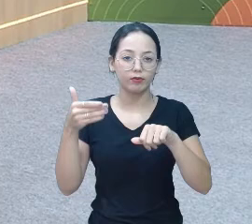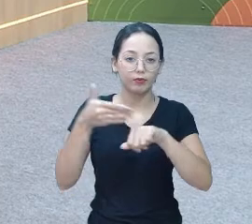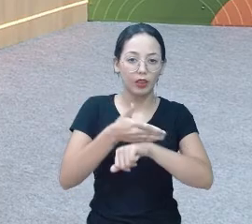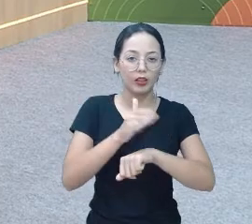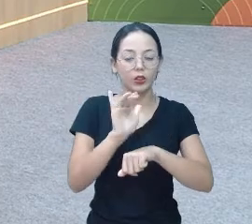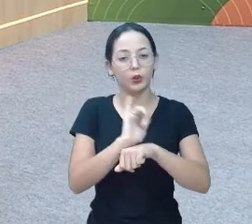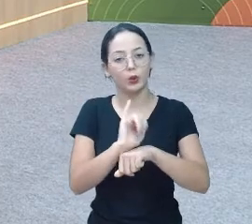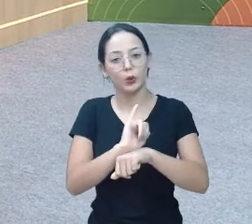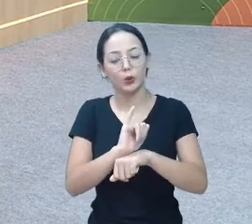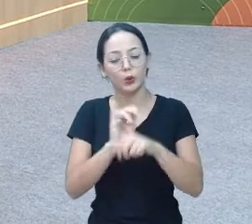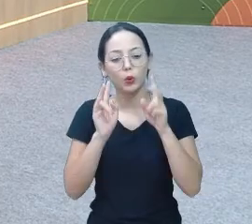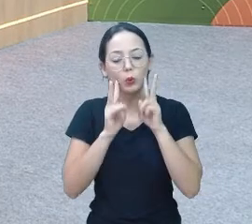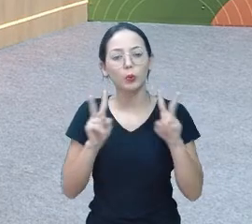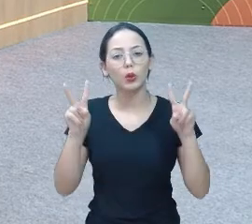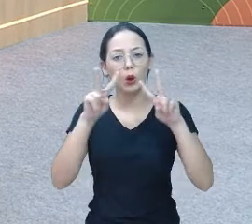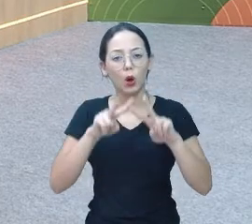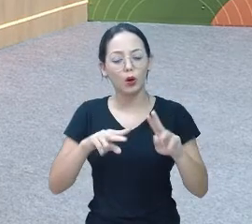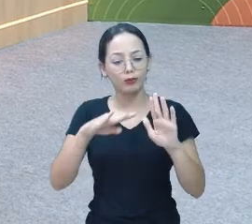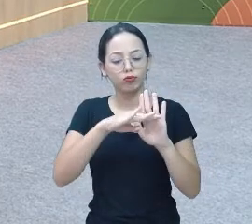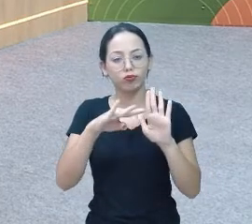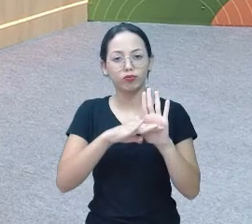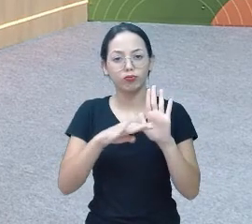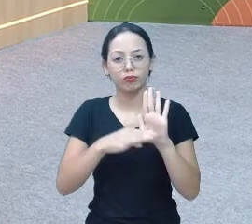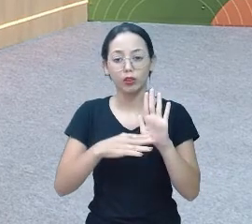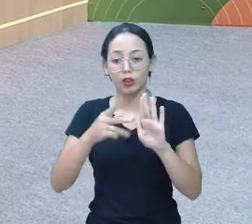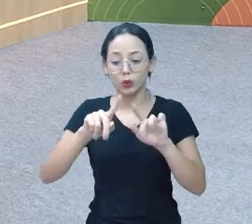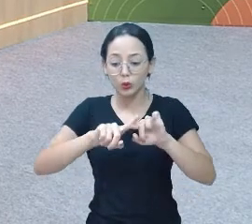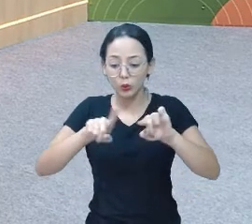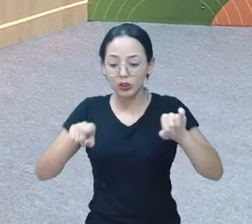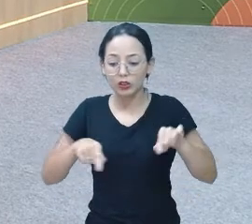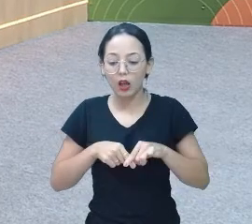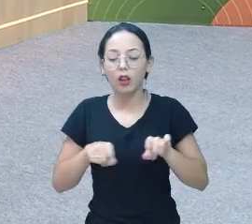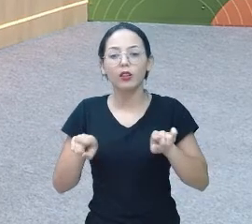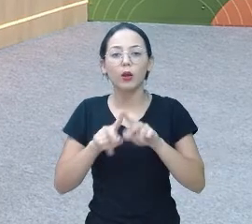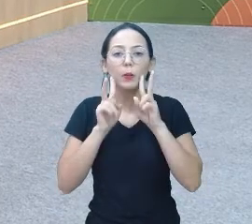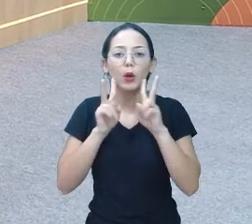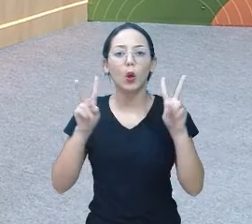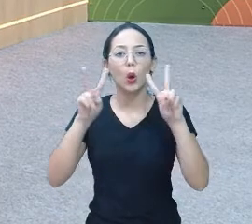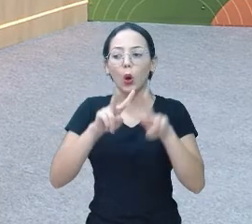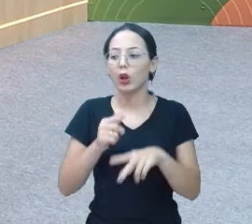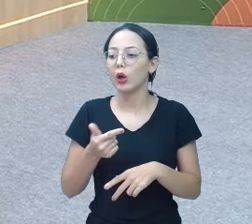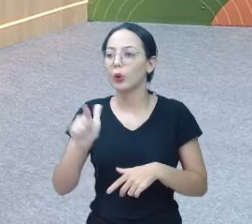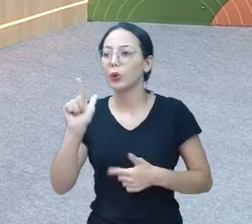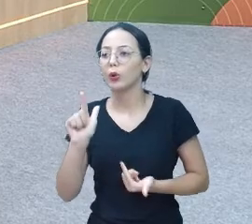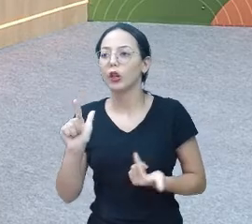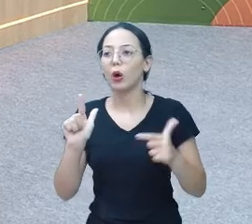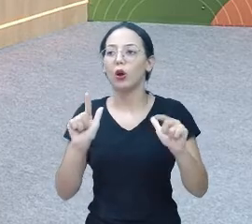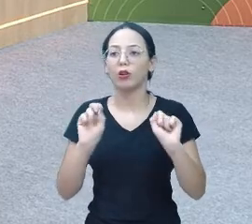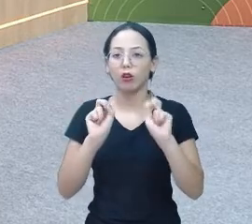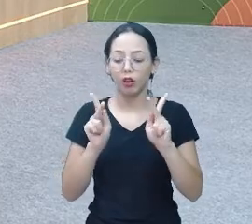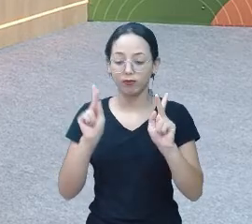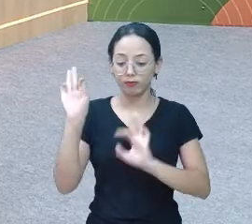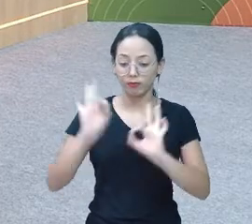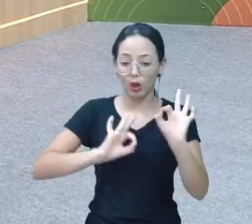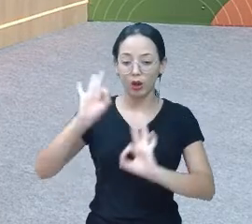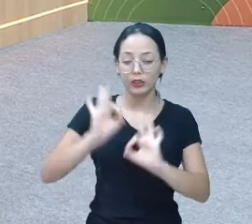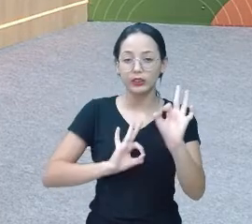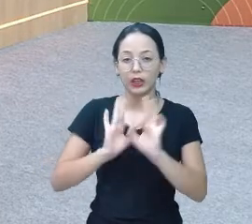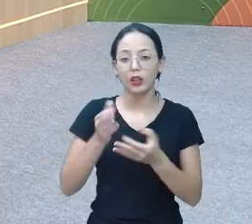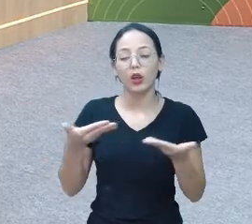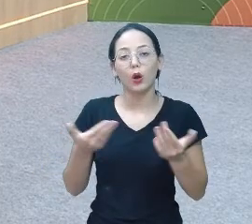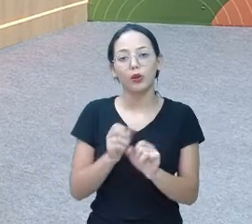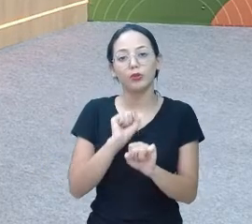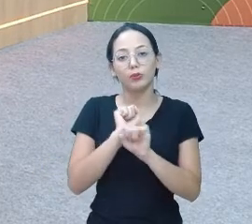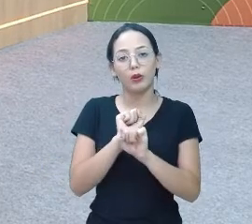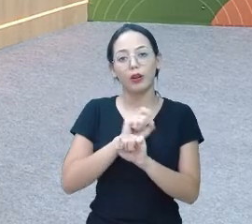canal, observa a playlist da sua turma, mas também dá uma olhadinha nas outras turmas, tá certo? Tá tudo bem organizado lá e eu vou ficar